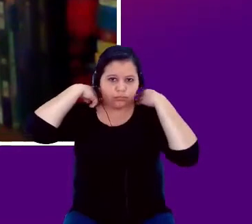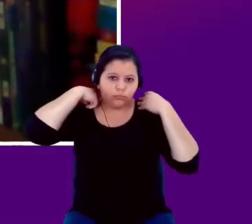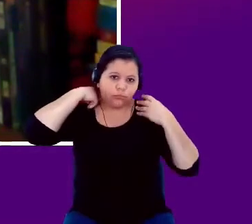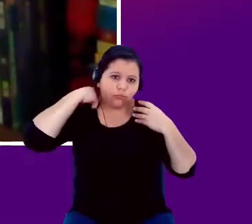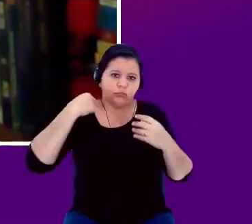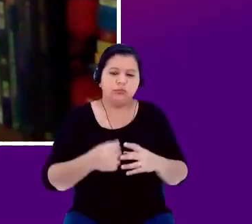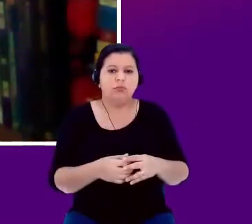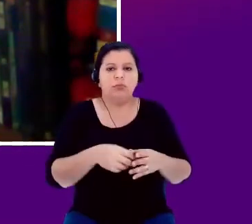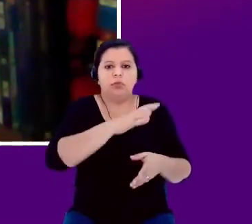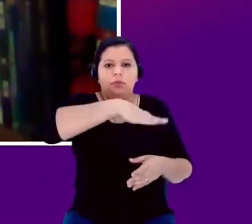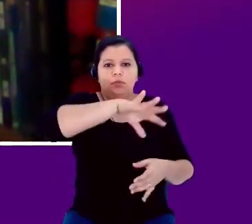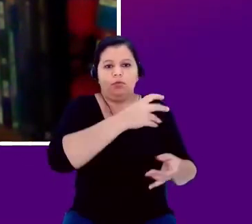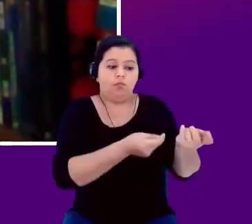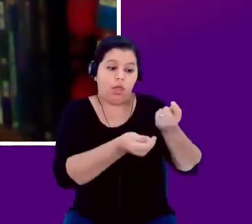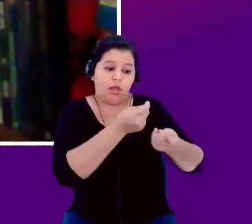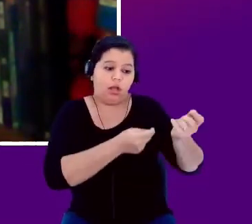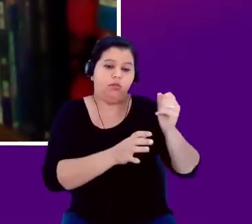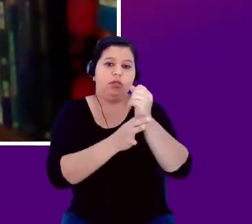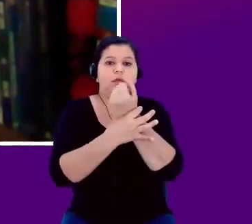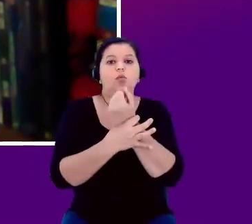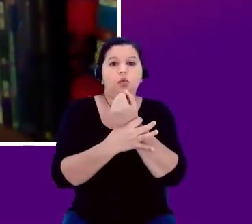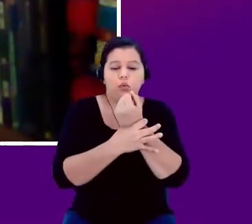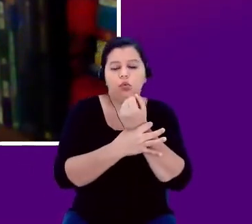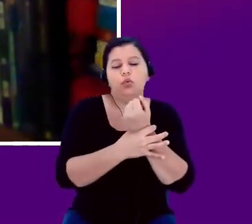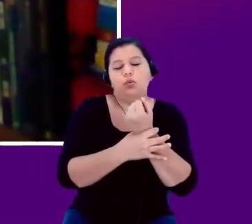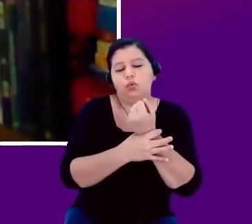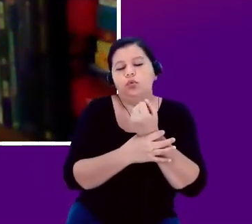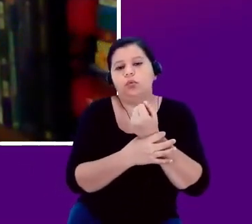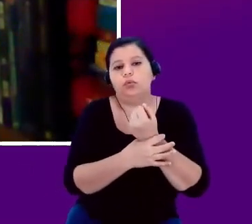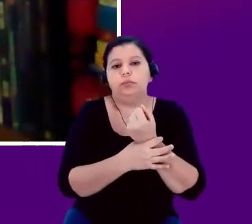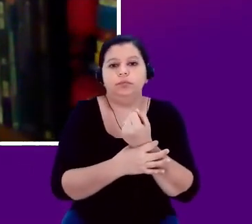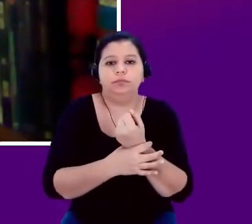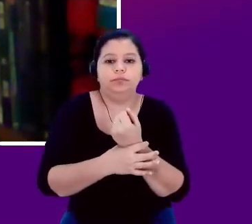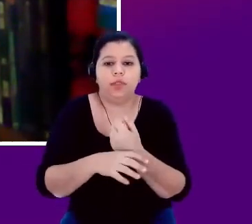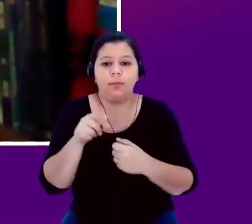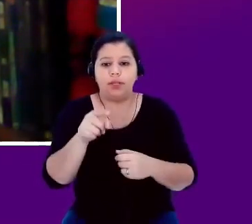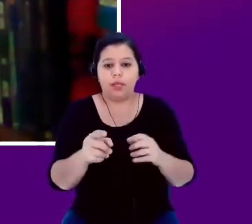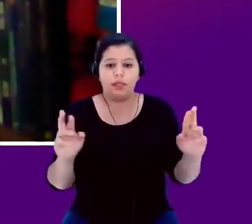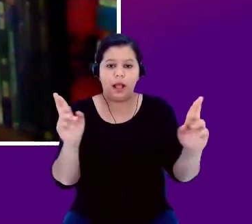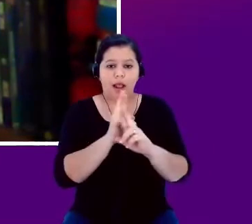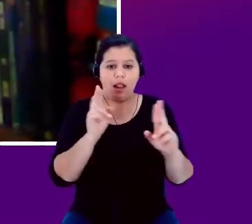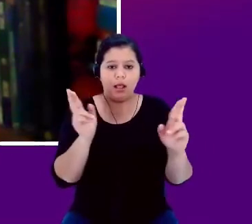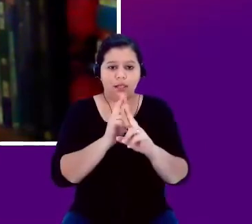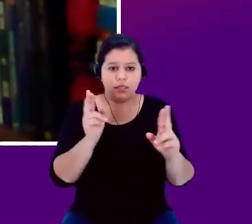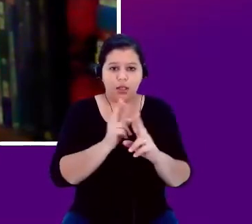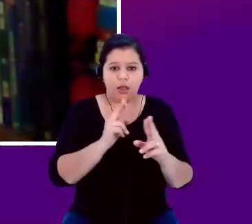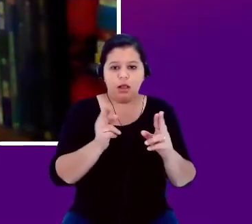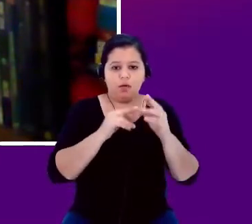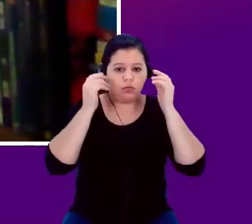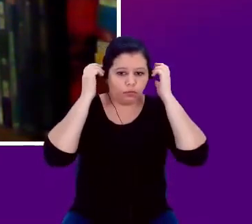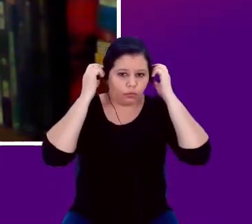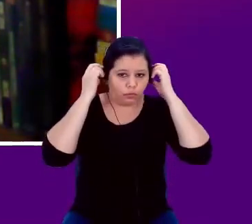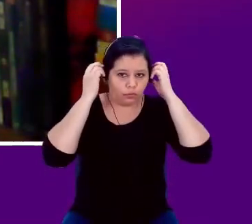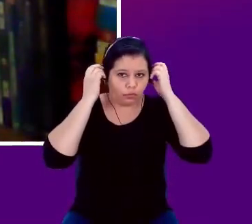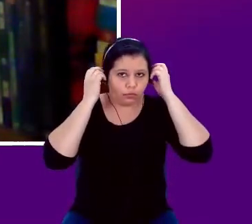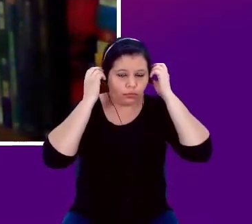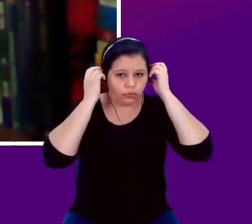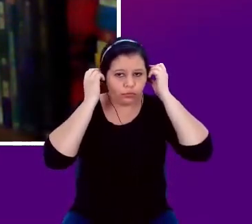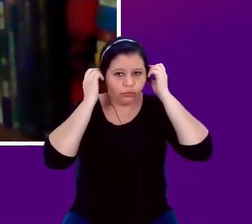mercado de seguros. E para que essa relação contratual seja eficiente,